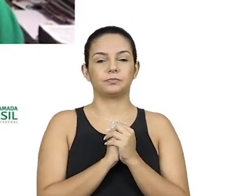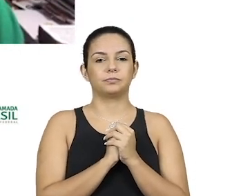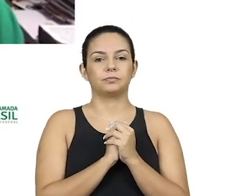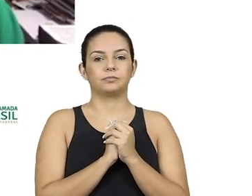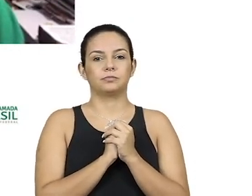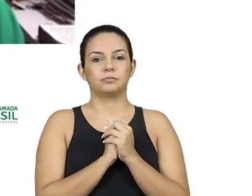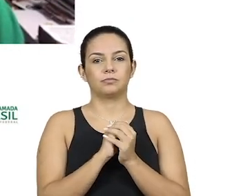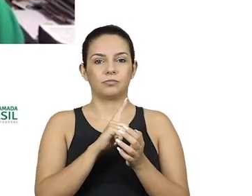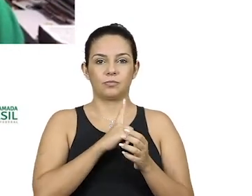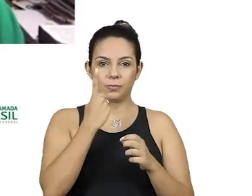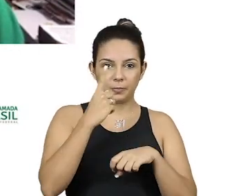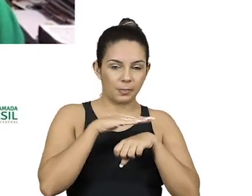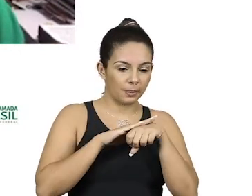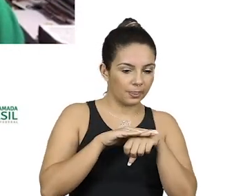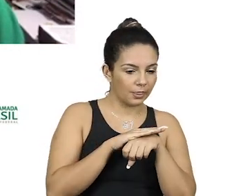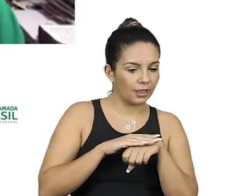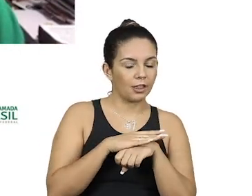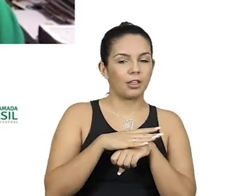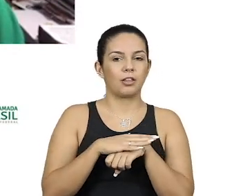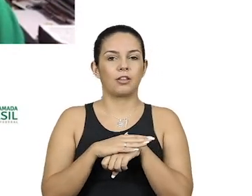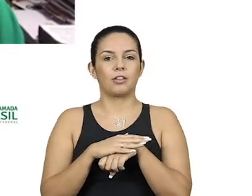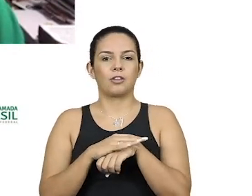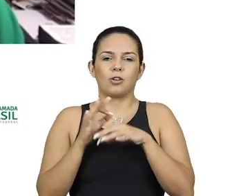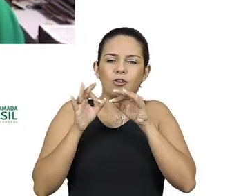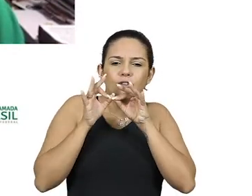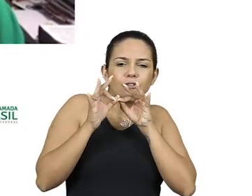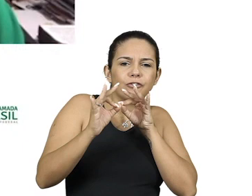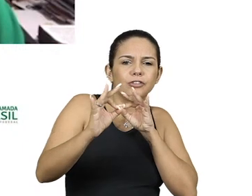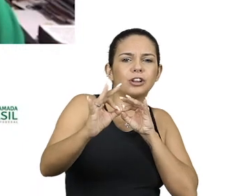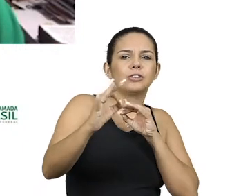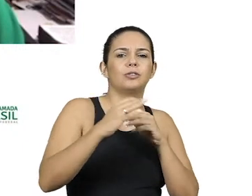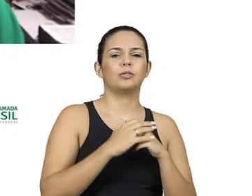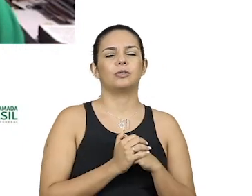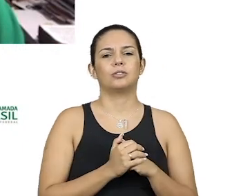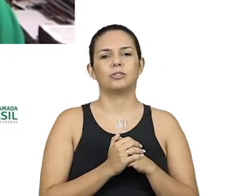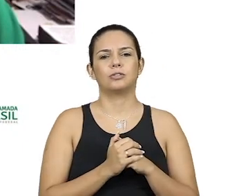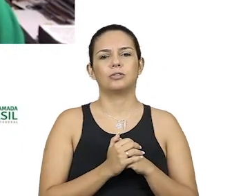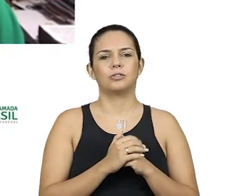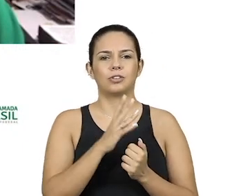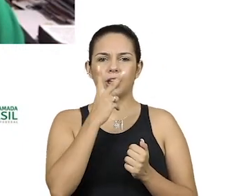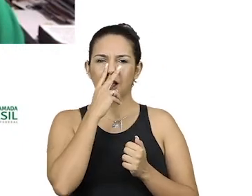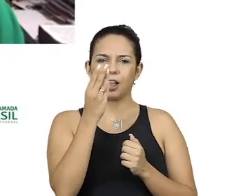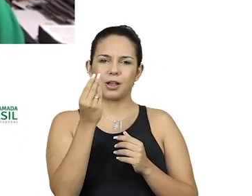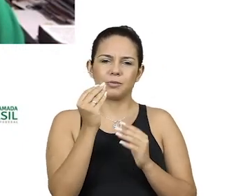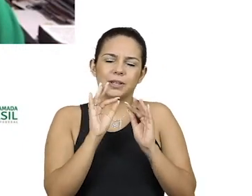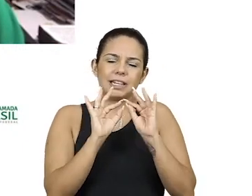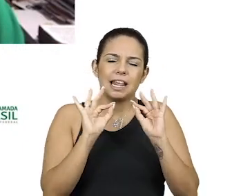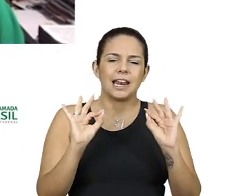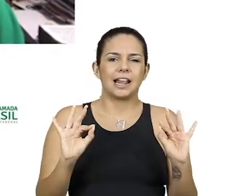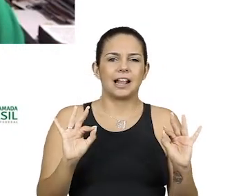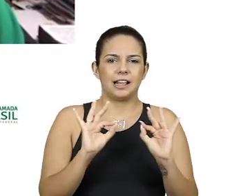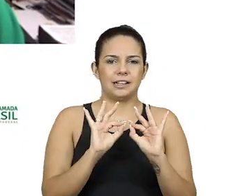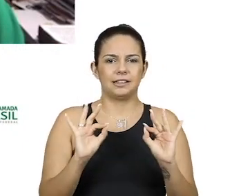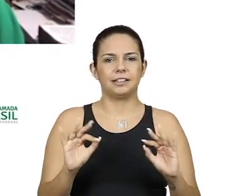tem uma conversa com a finitude, que eu acho muito delicada.